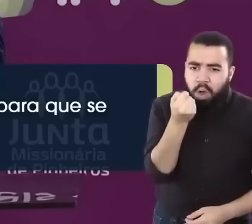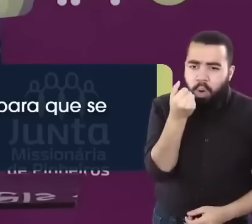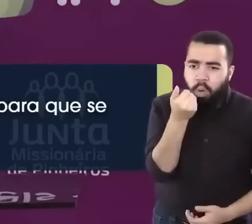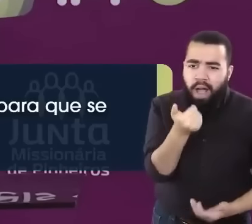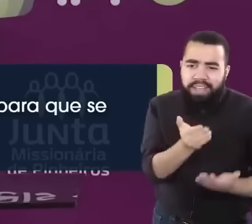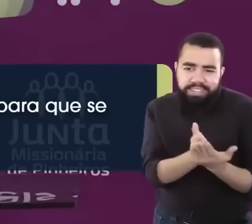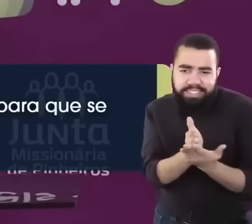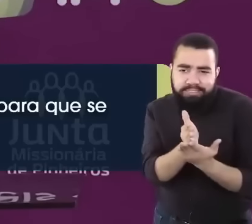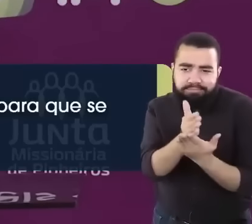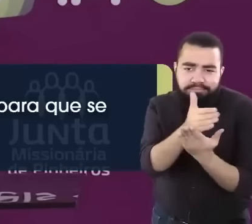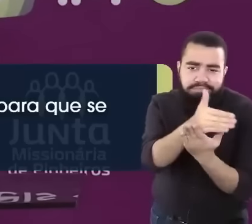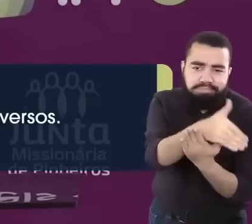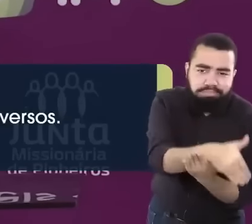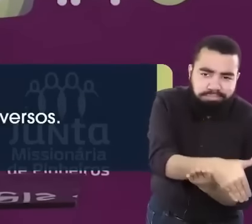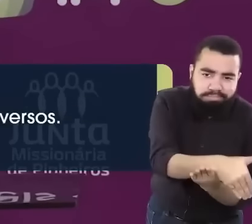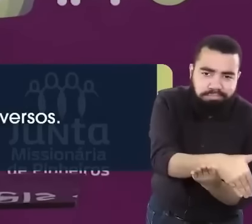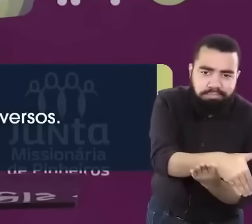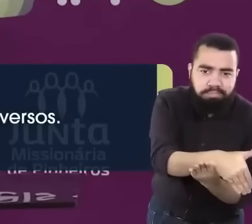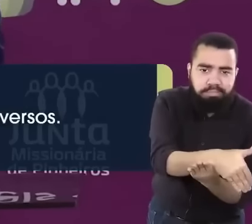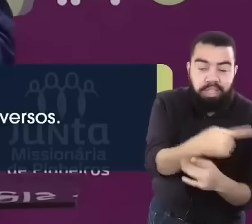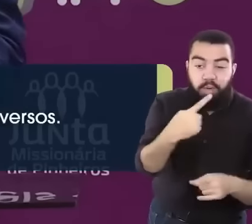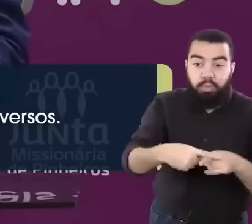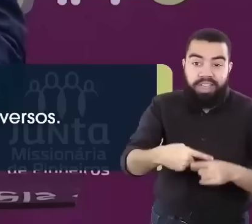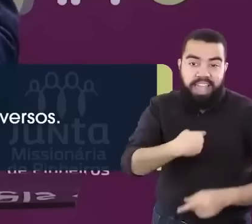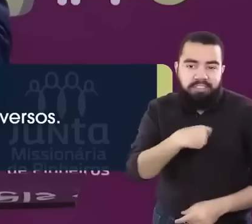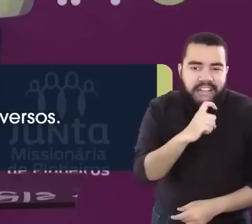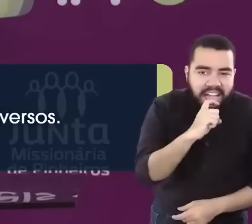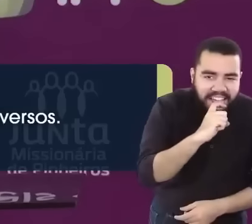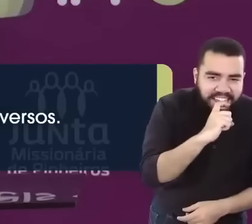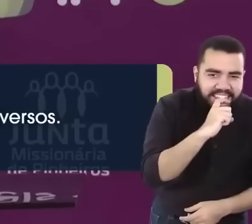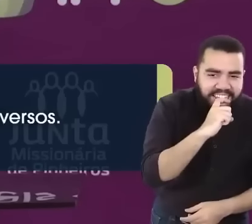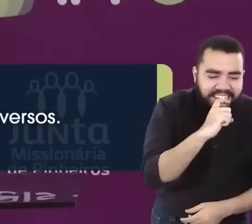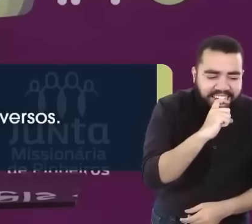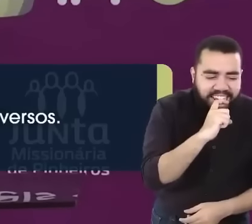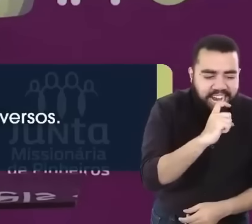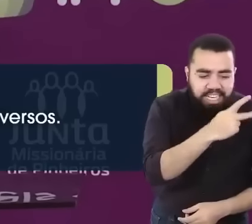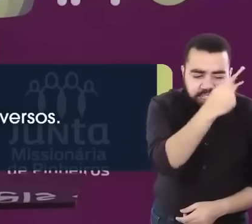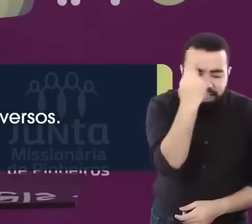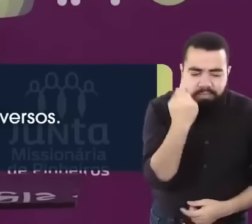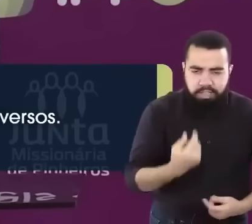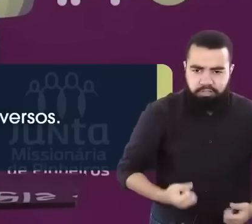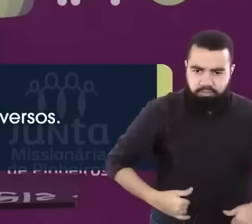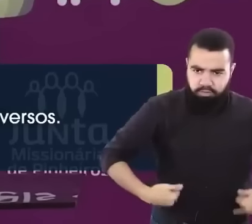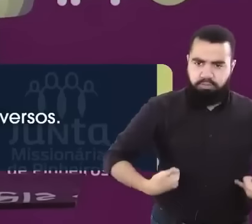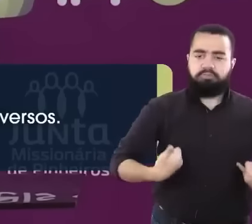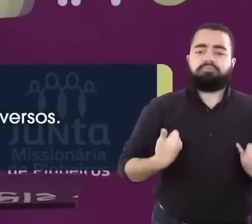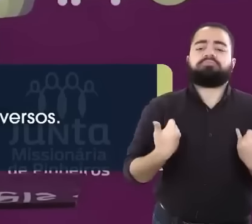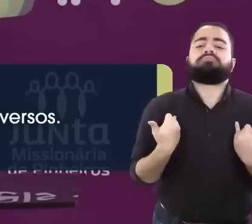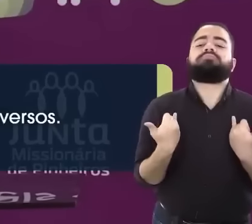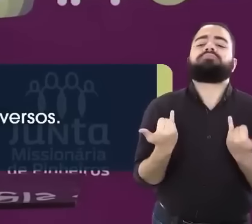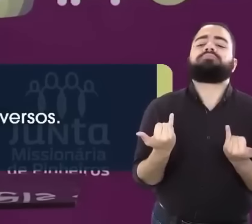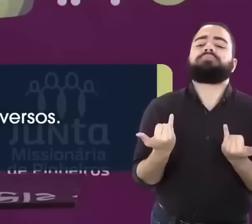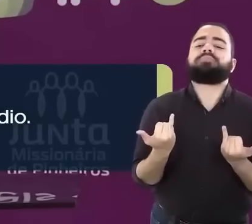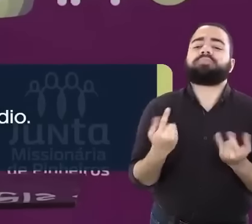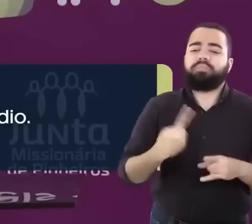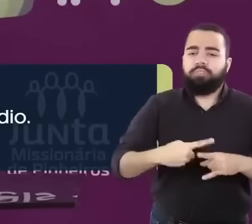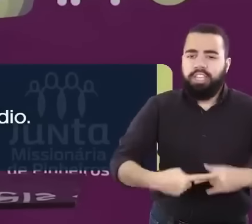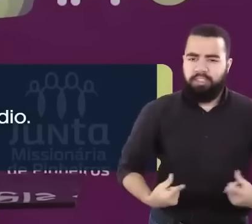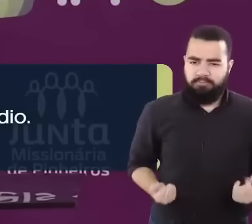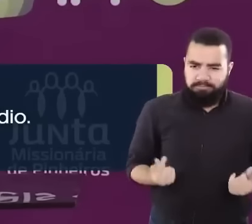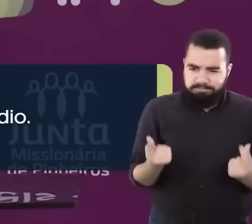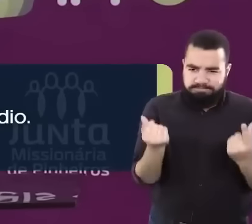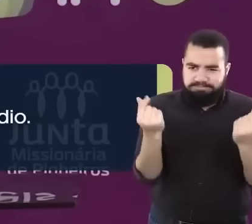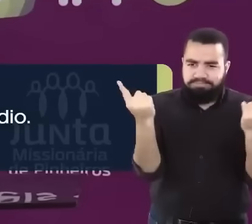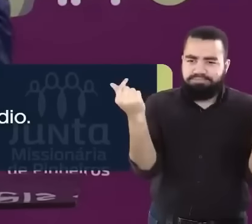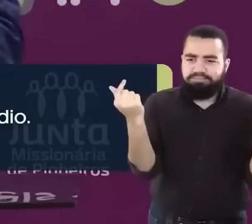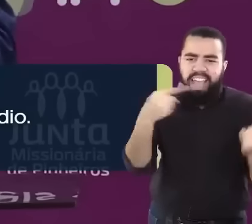des os meus passos pois eu invejava os arrogantes ao ver a prosperidade dos perversos para eles